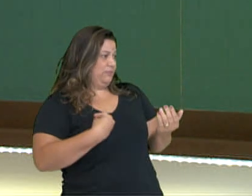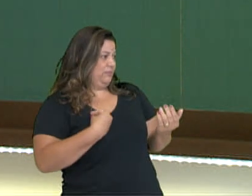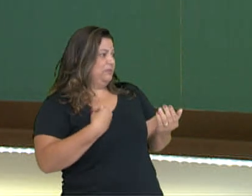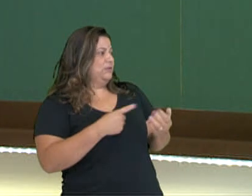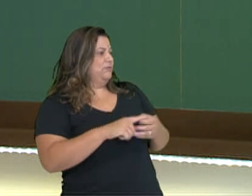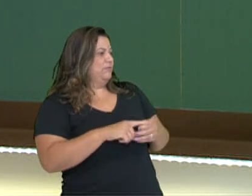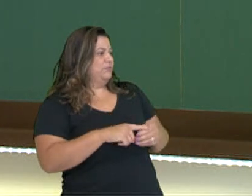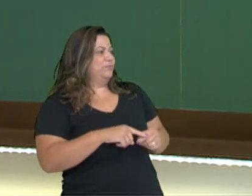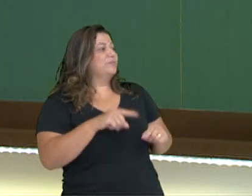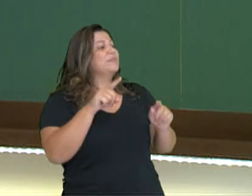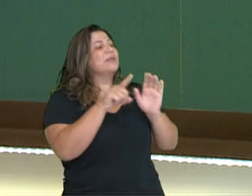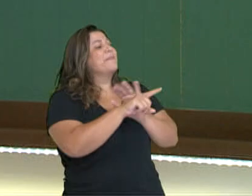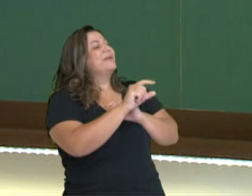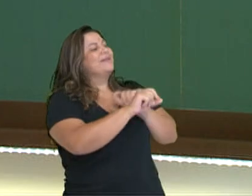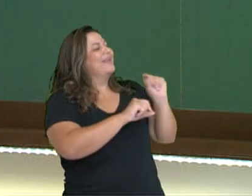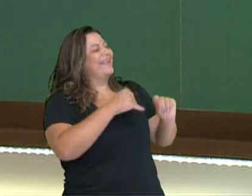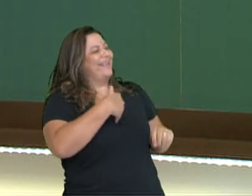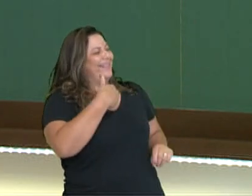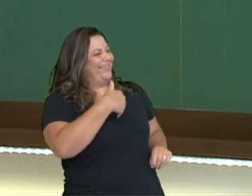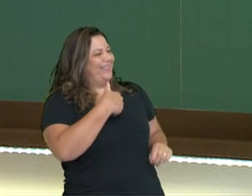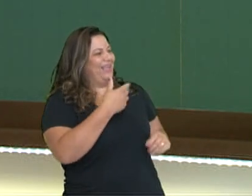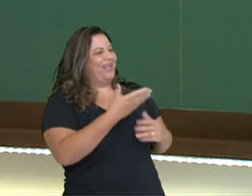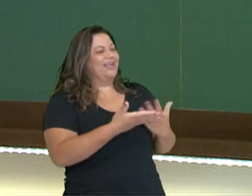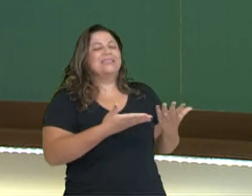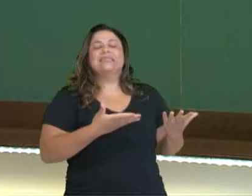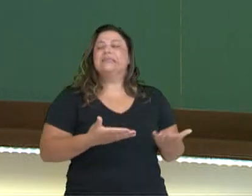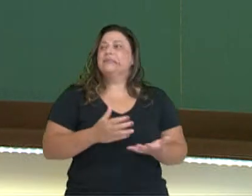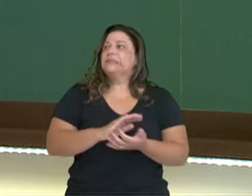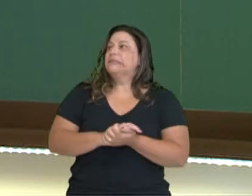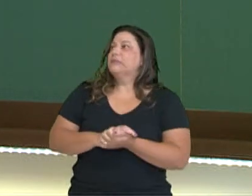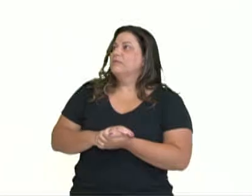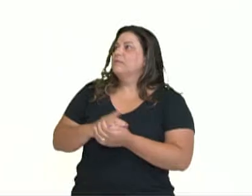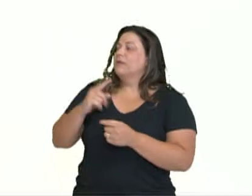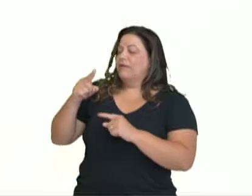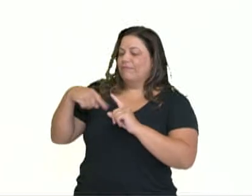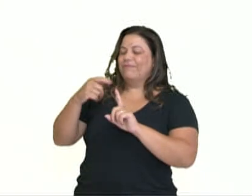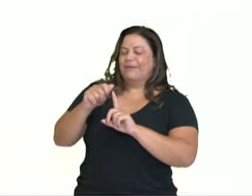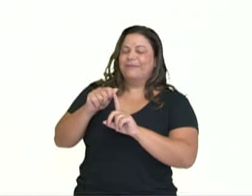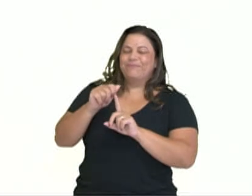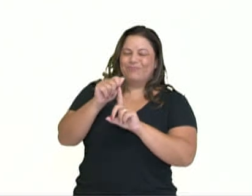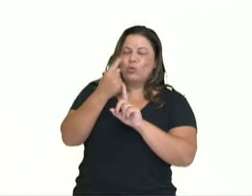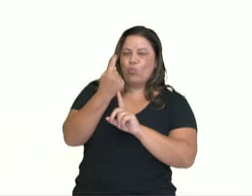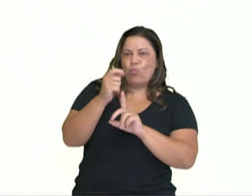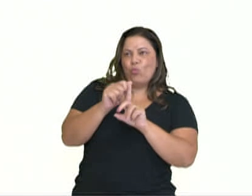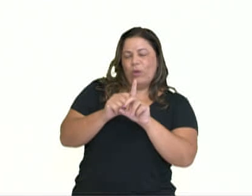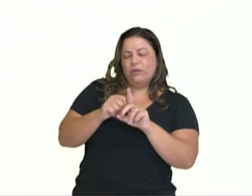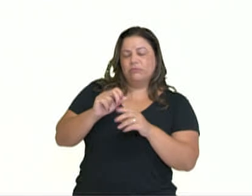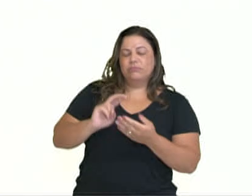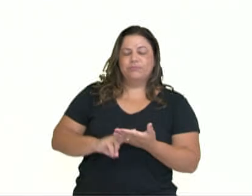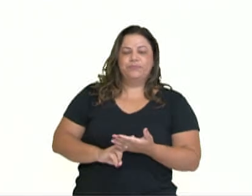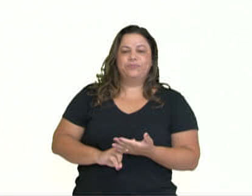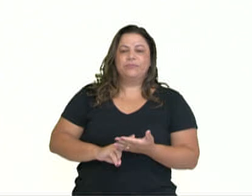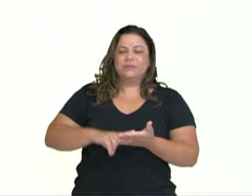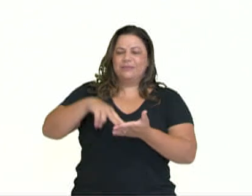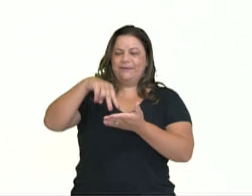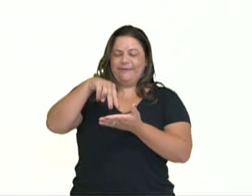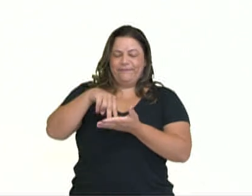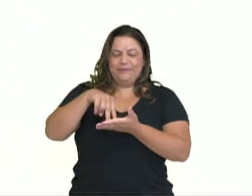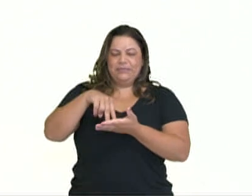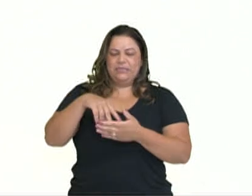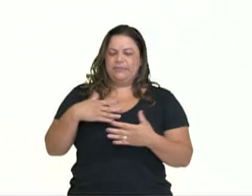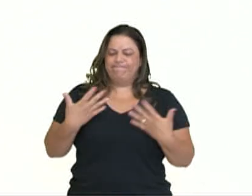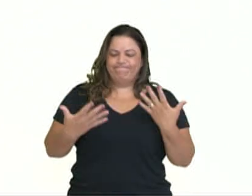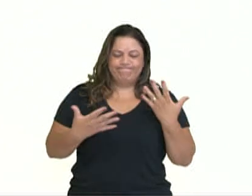que idade tem? Vai completar 1 ano. Levantei-me. Eu queria ficar só naquela noite, sem lembranças,